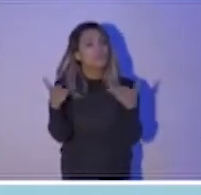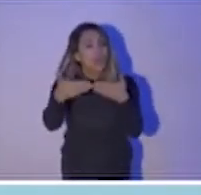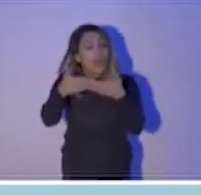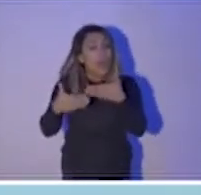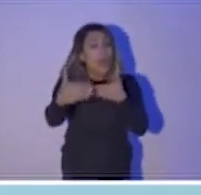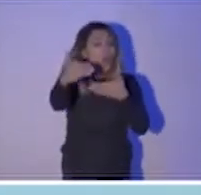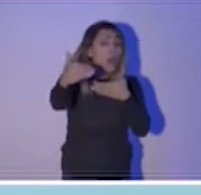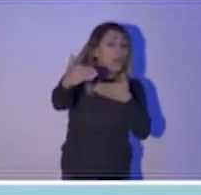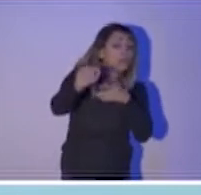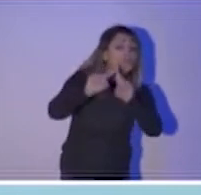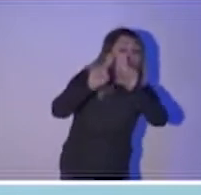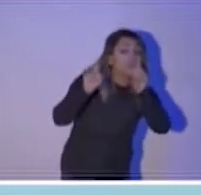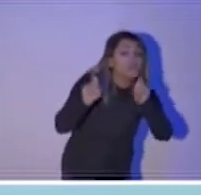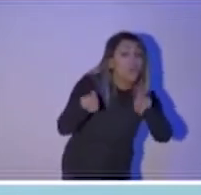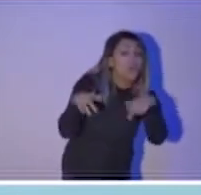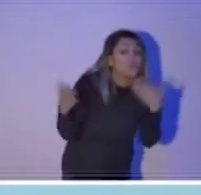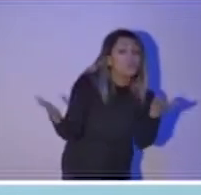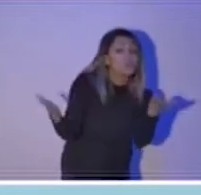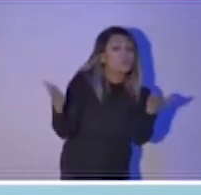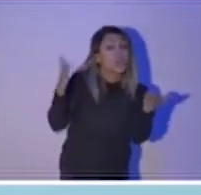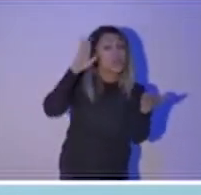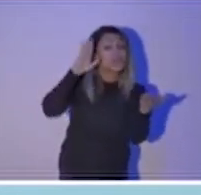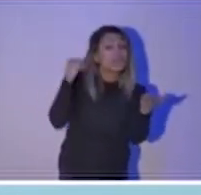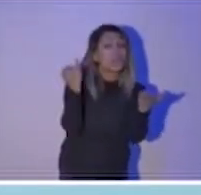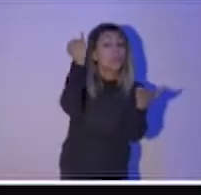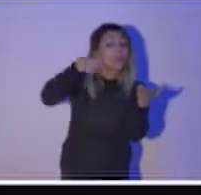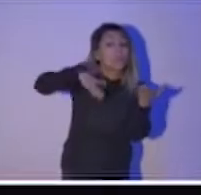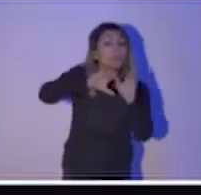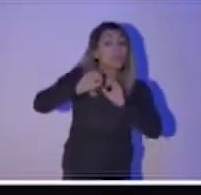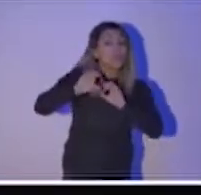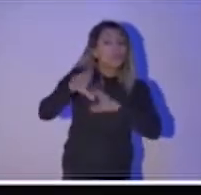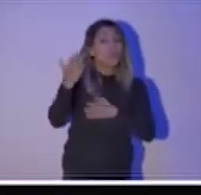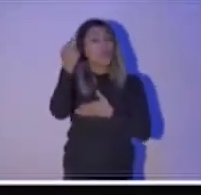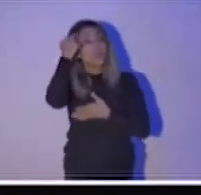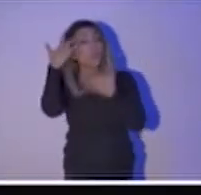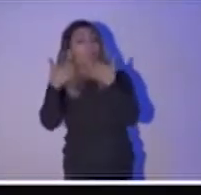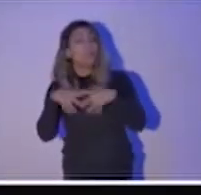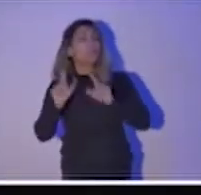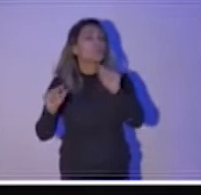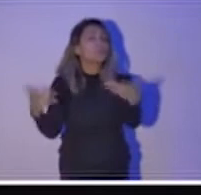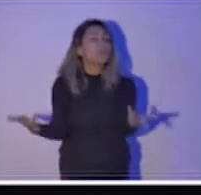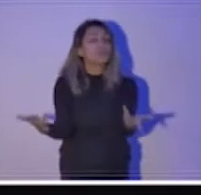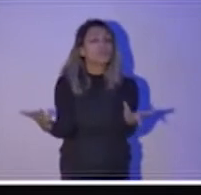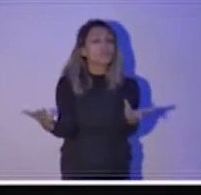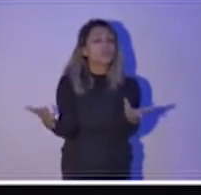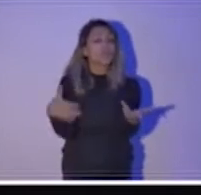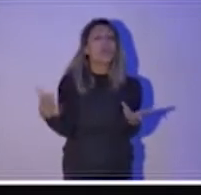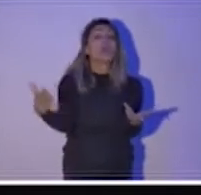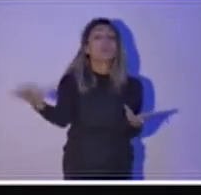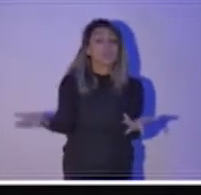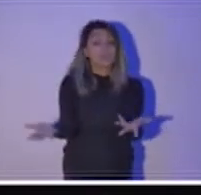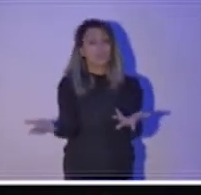próximas pautas importantes na educação? Nossa, Ricardo, não sei onde você está, porque a luz não